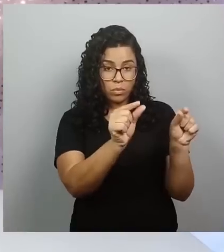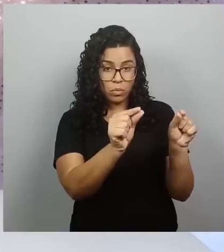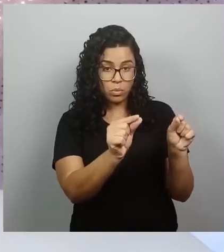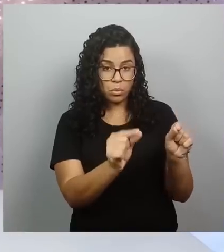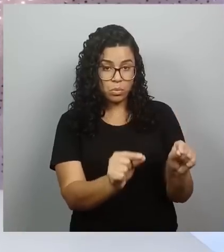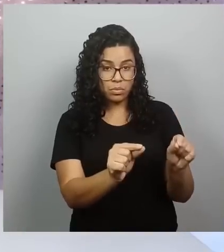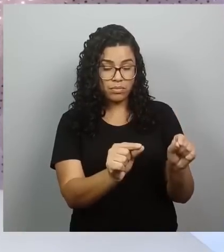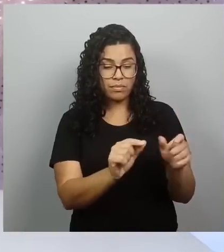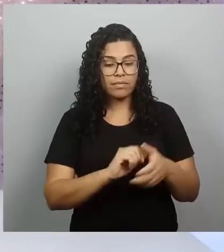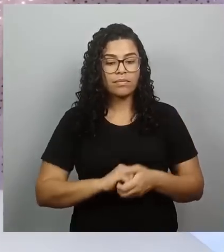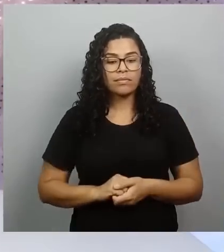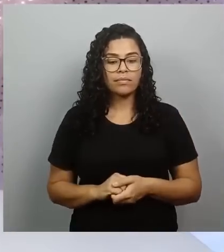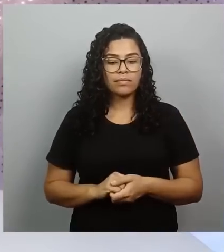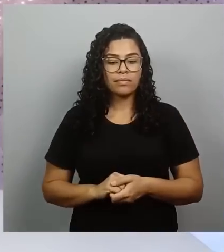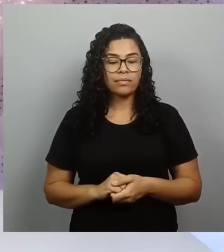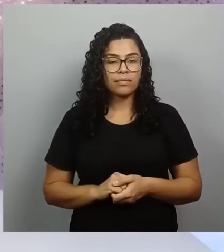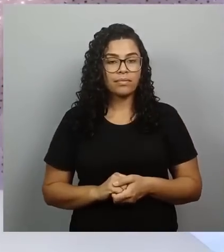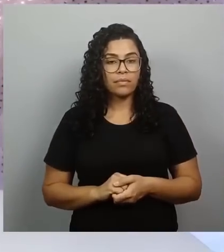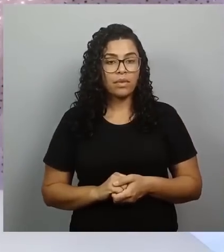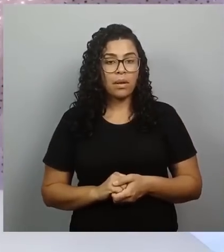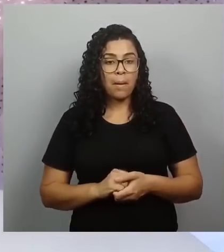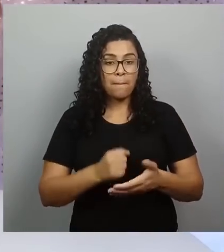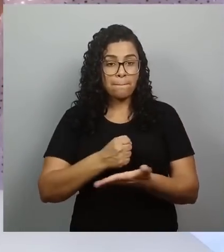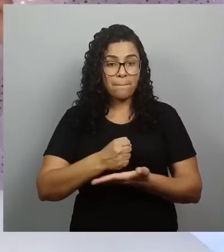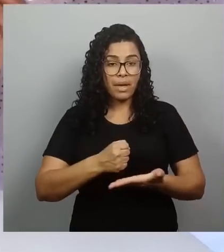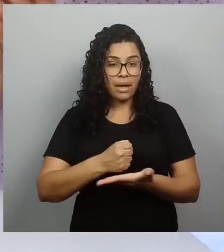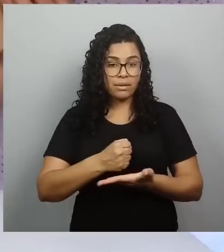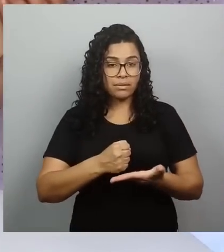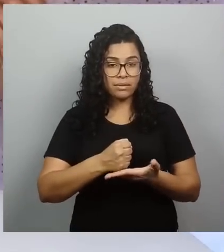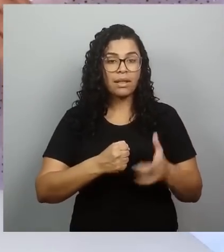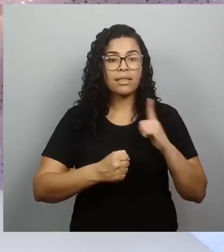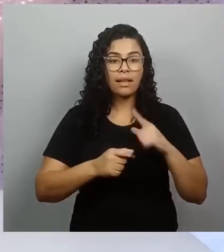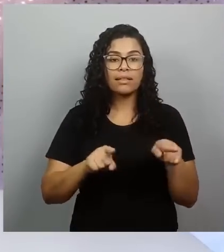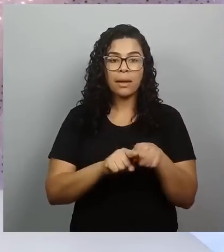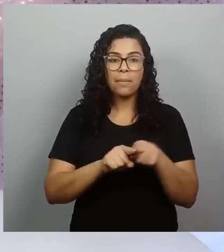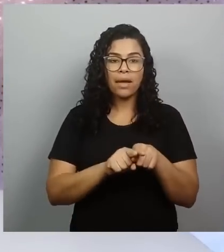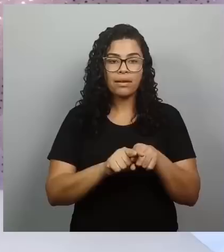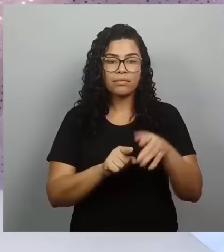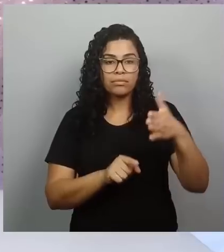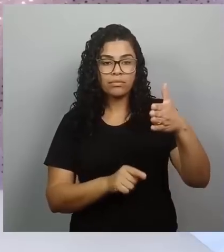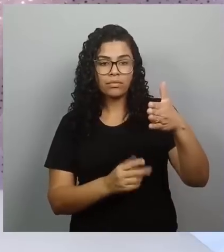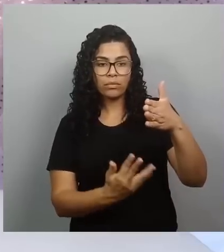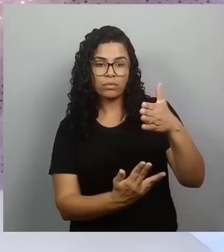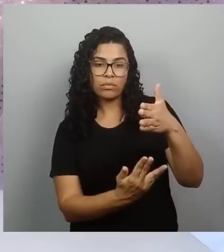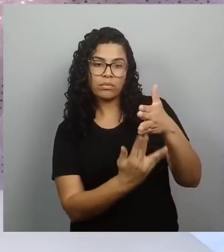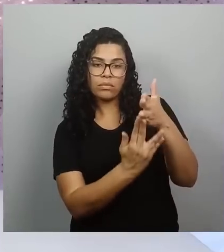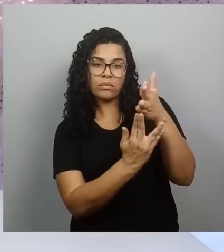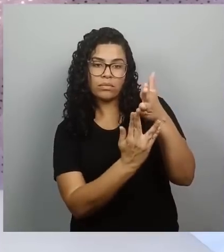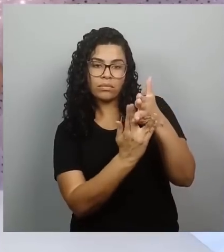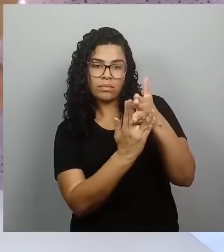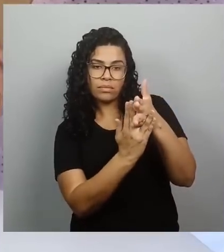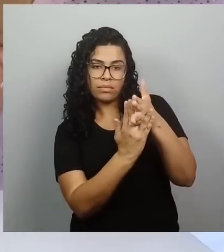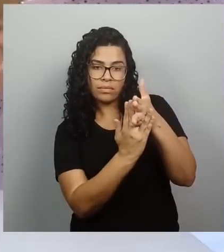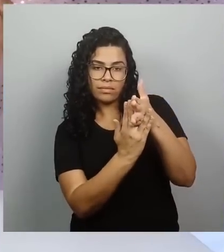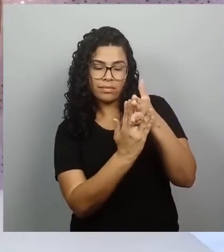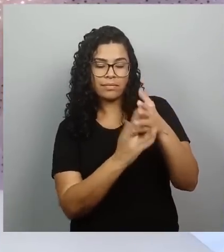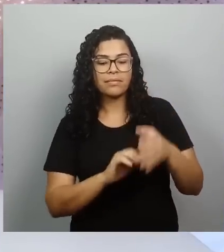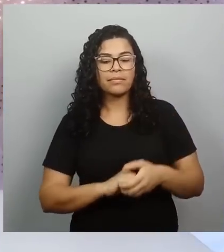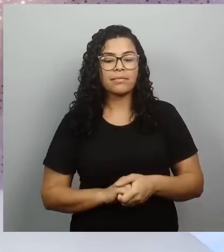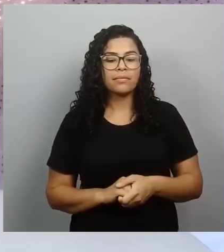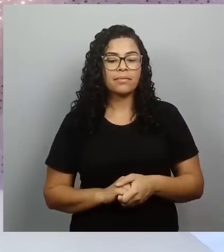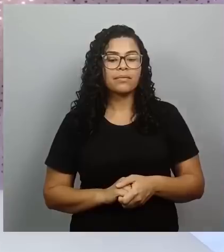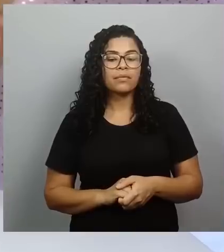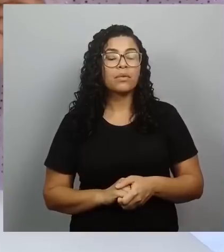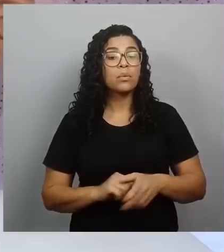Para virar um apoio, tem aqui um papelão, tá vendo? Então, este papelão